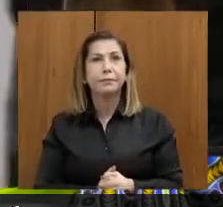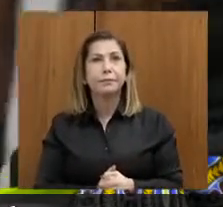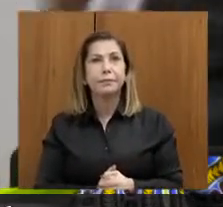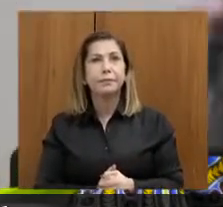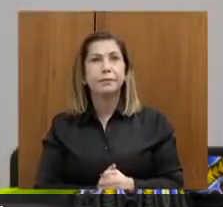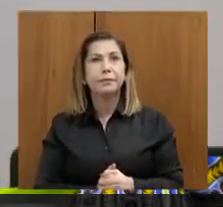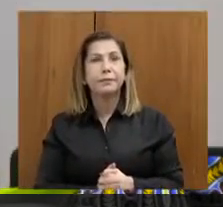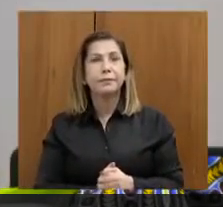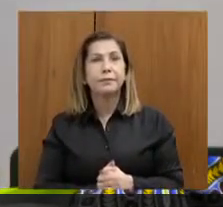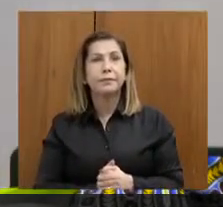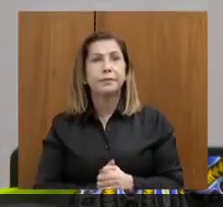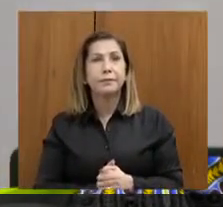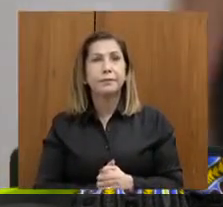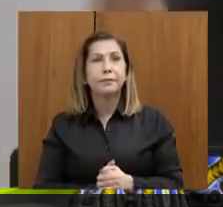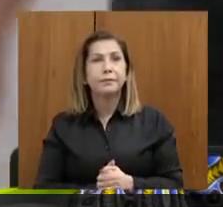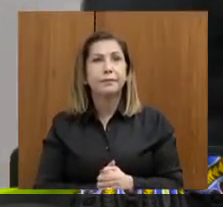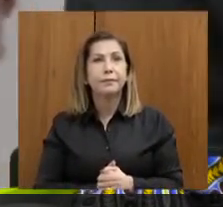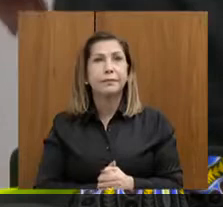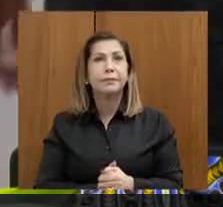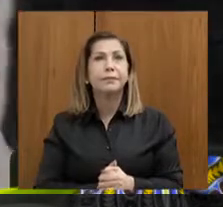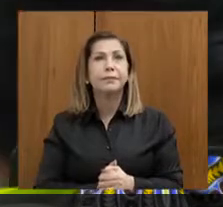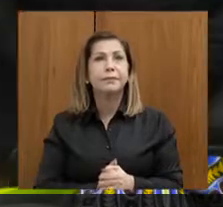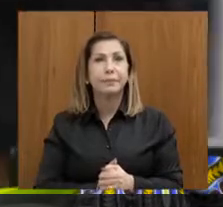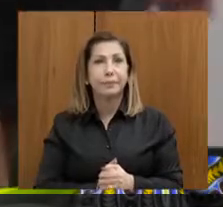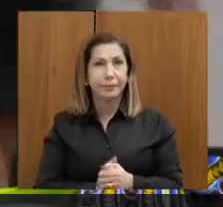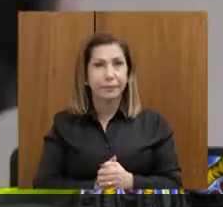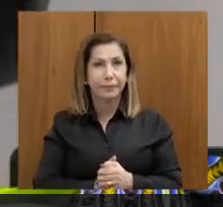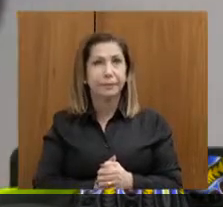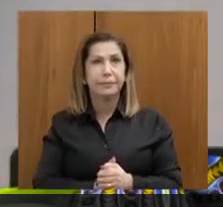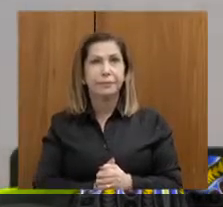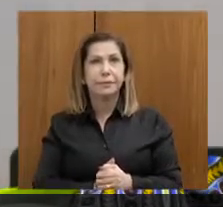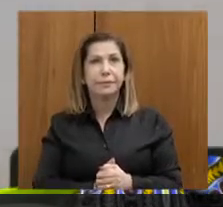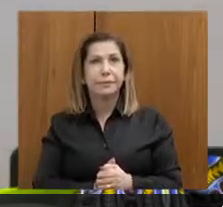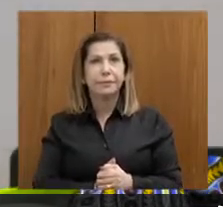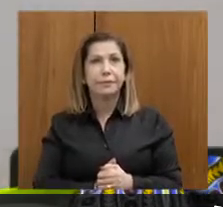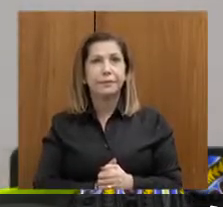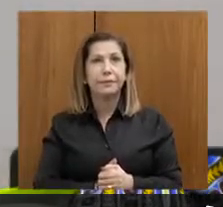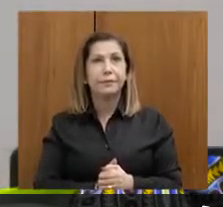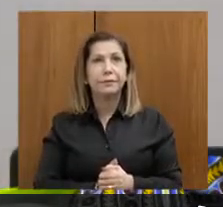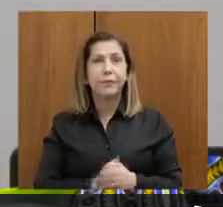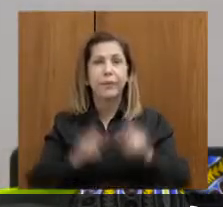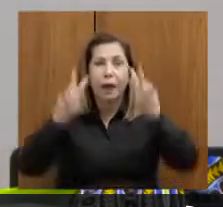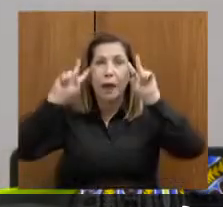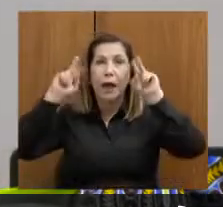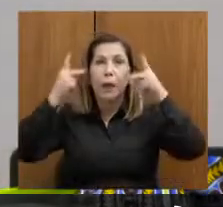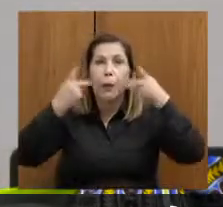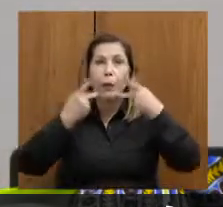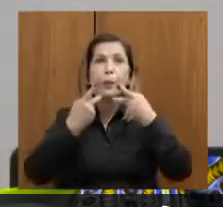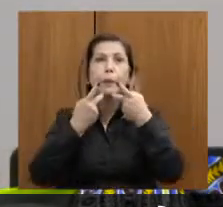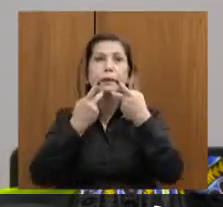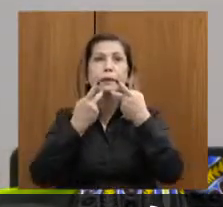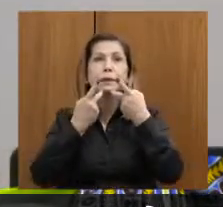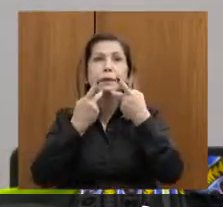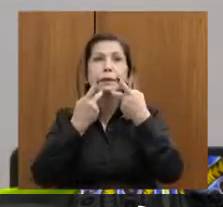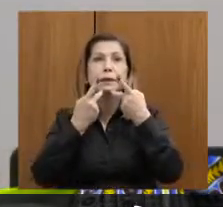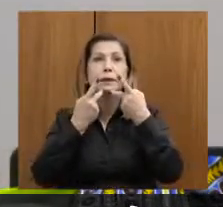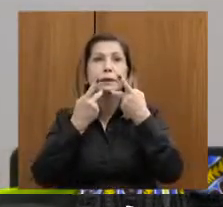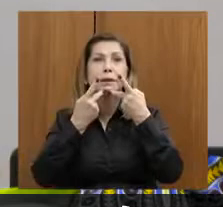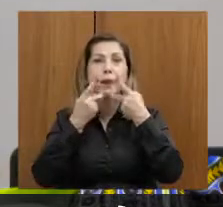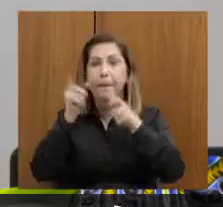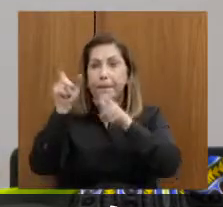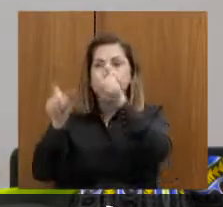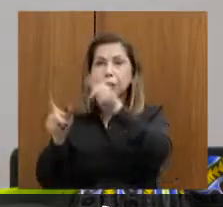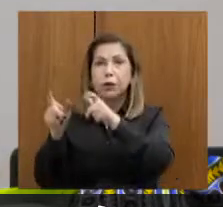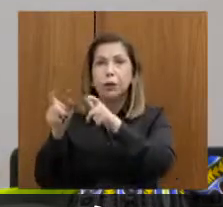E aí é é é a reconhecer que as as minhas mais